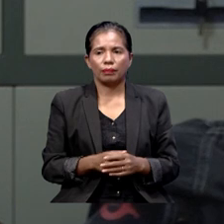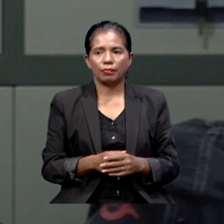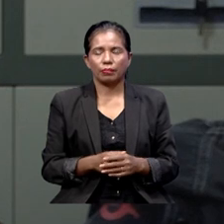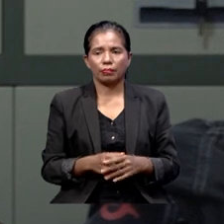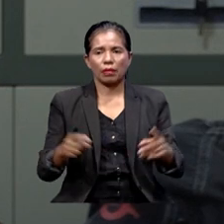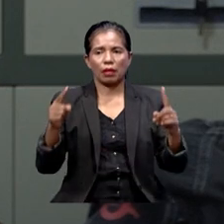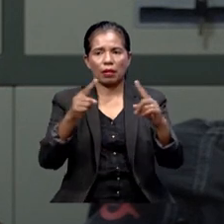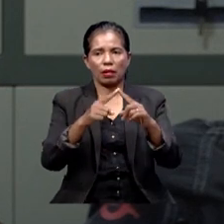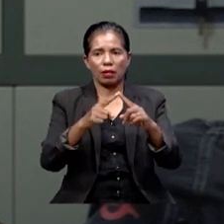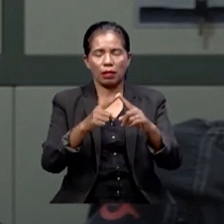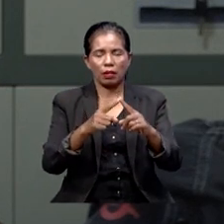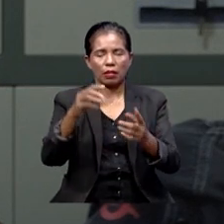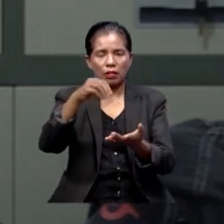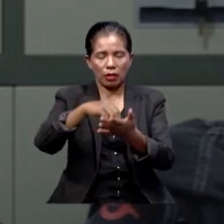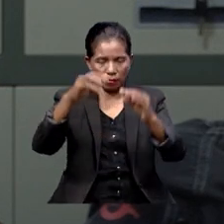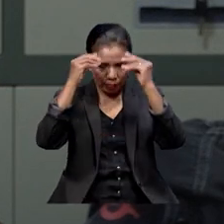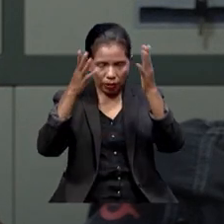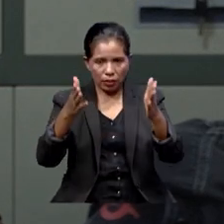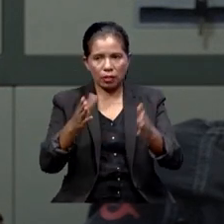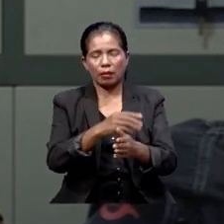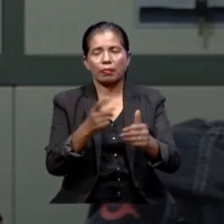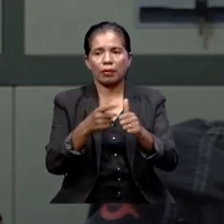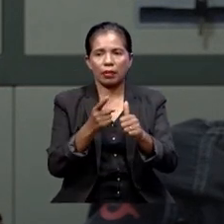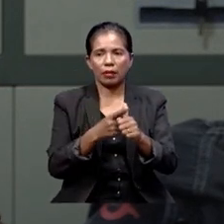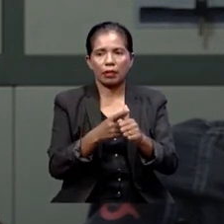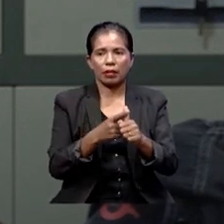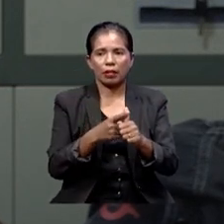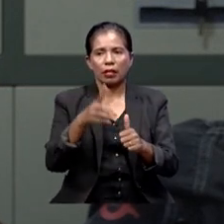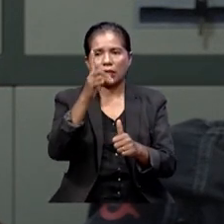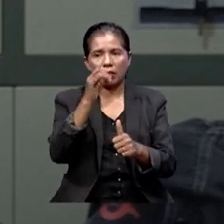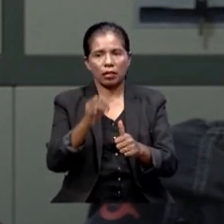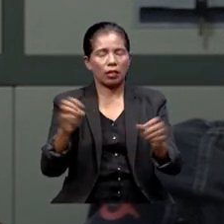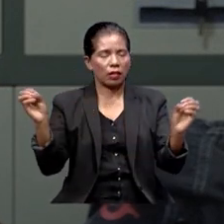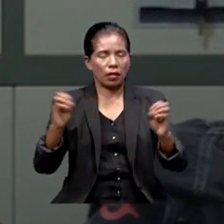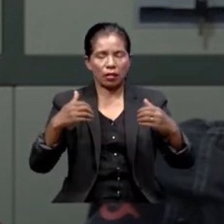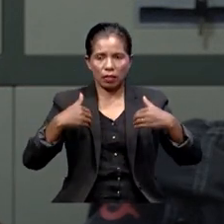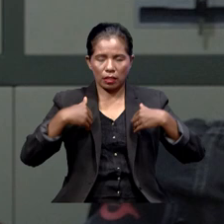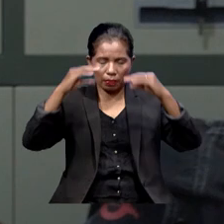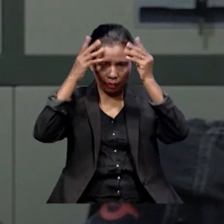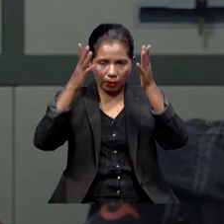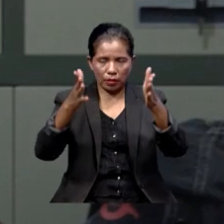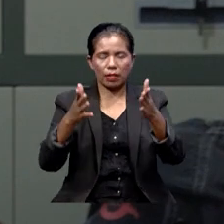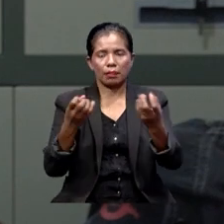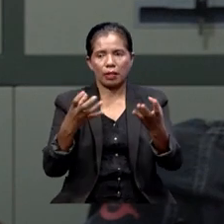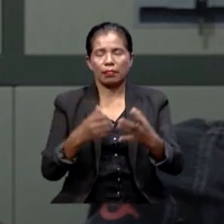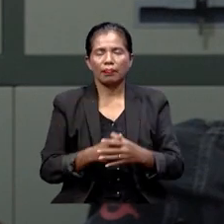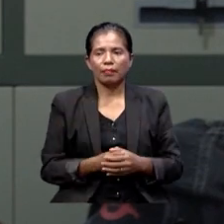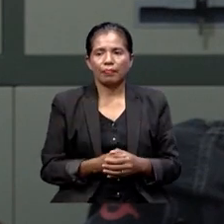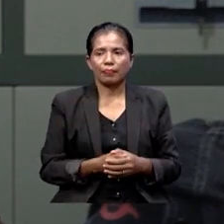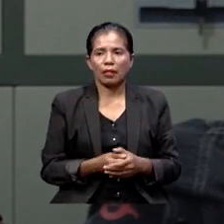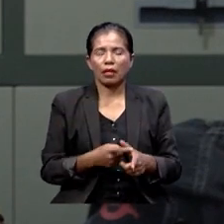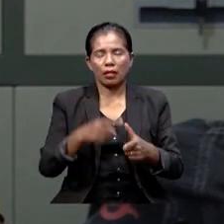Ba halo kolokasaun bayo profesores. Primeru fase dili lahetan profesores. Diri ini lahir tanpa